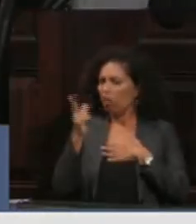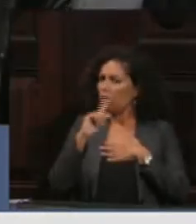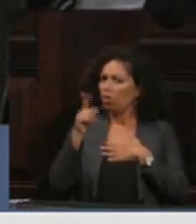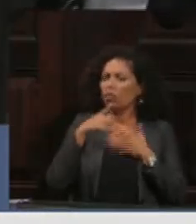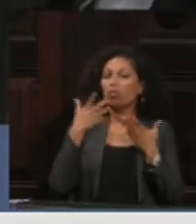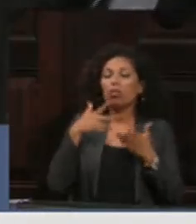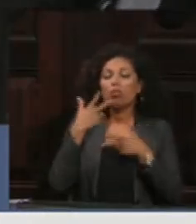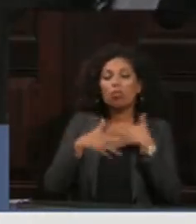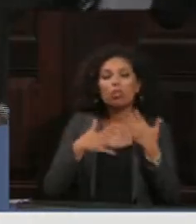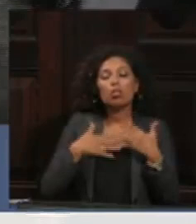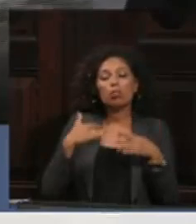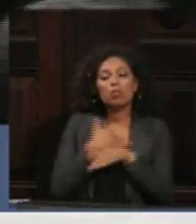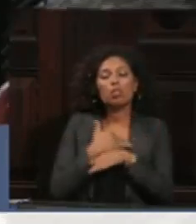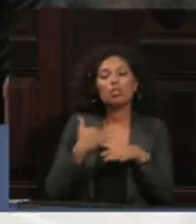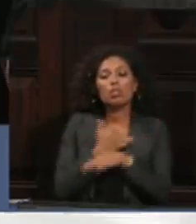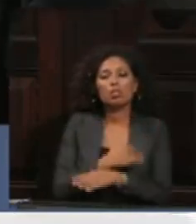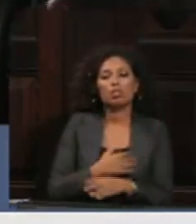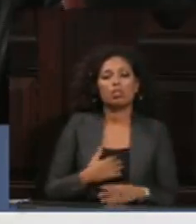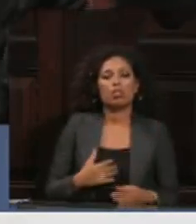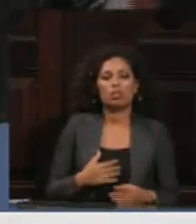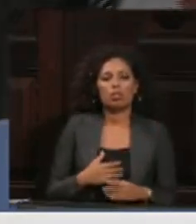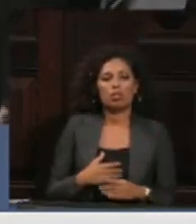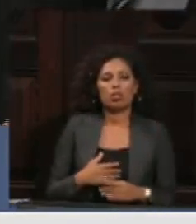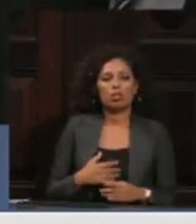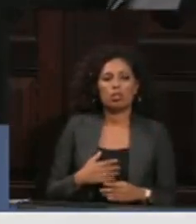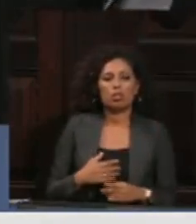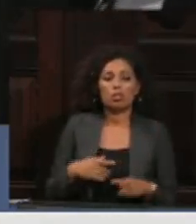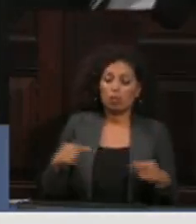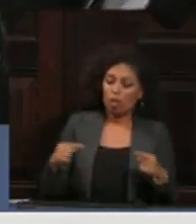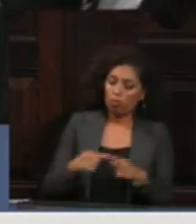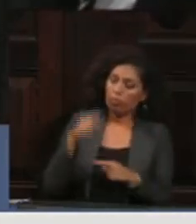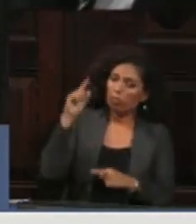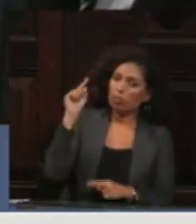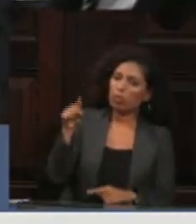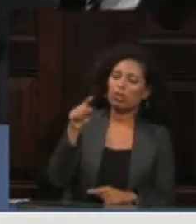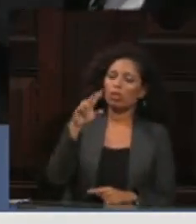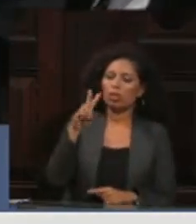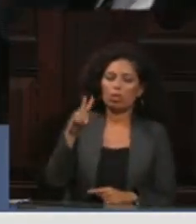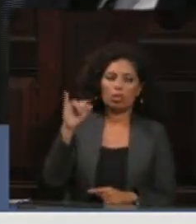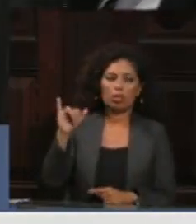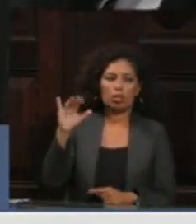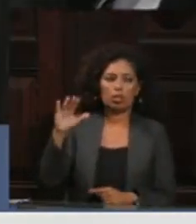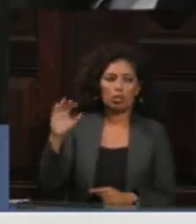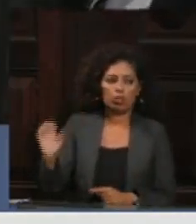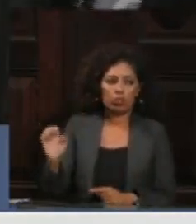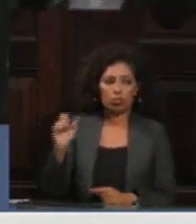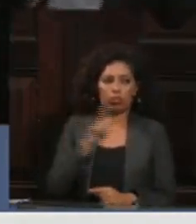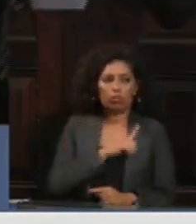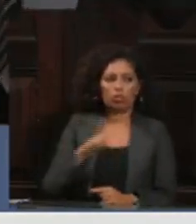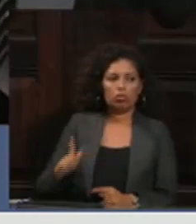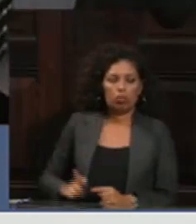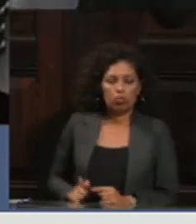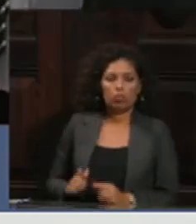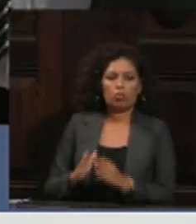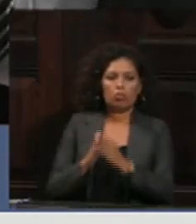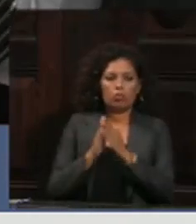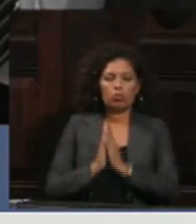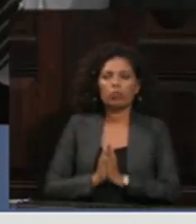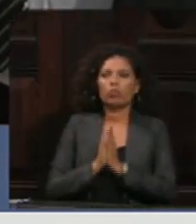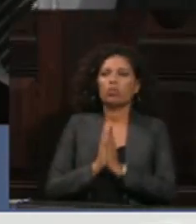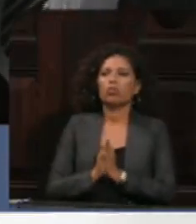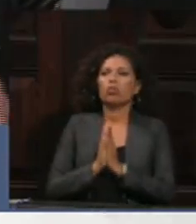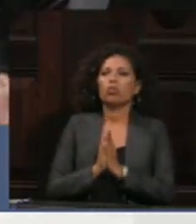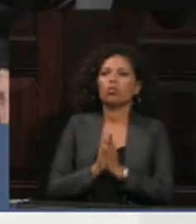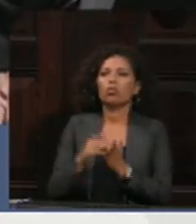trazer mais infraestrutura que está ligado ao vice-governador. Então, peço ao senhor que peça a sua secretária para marcar